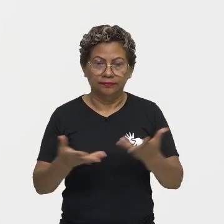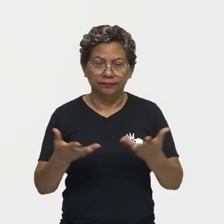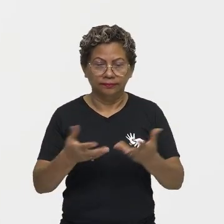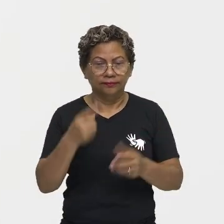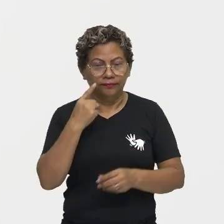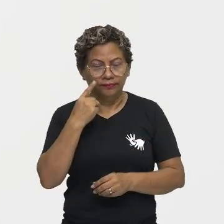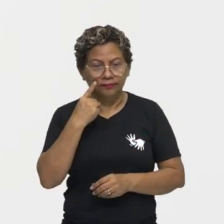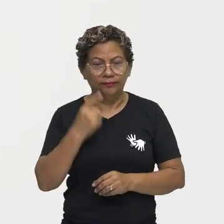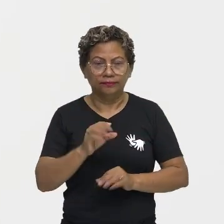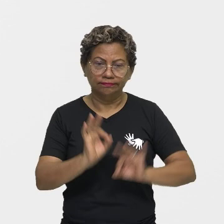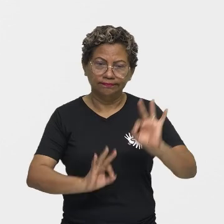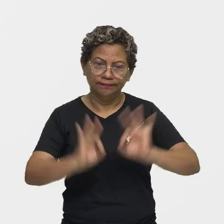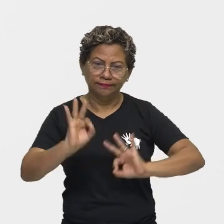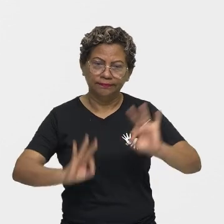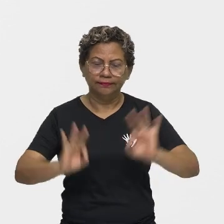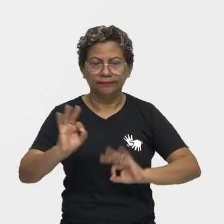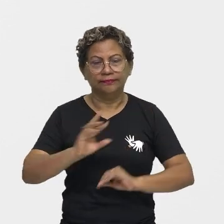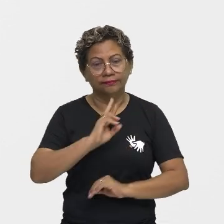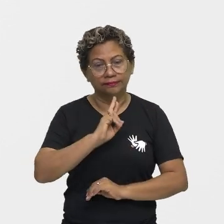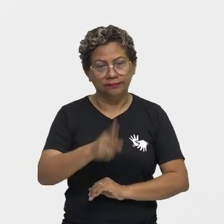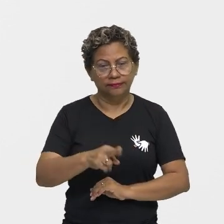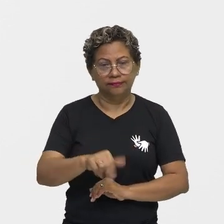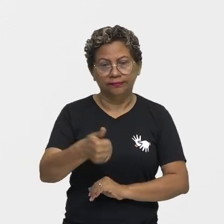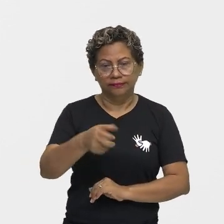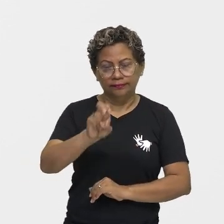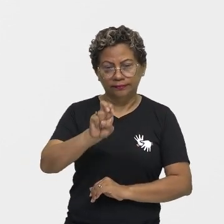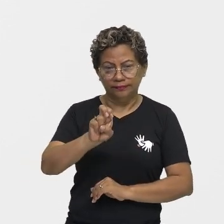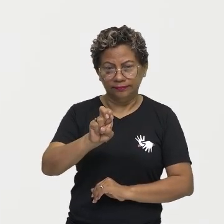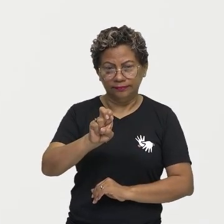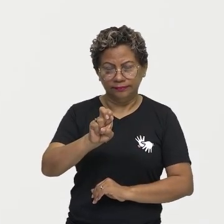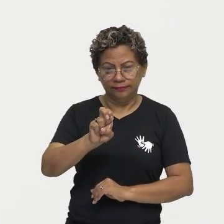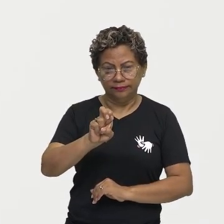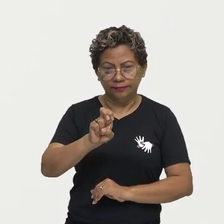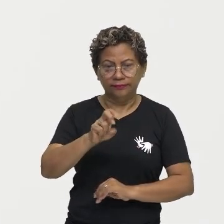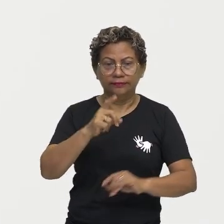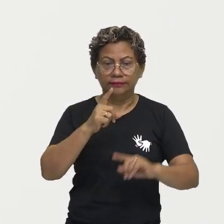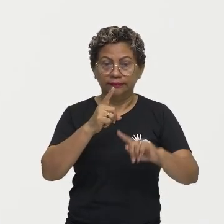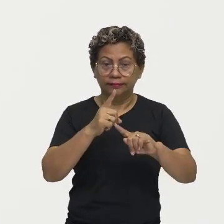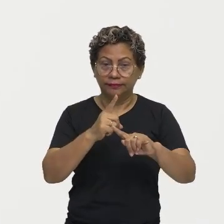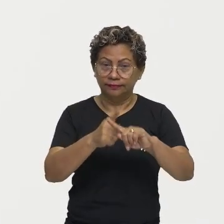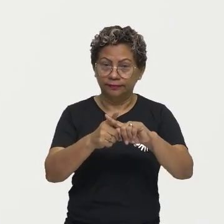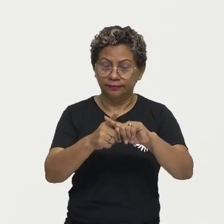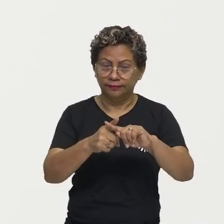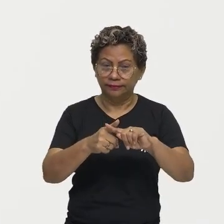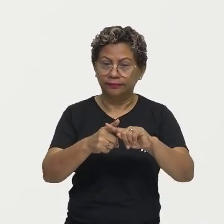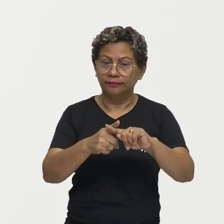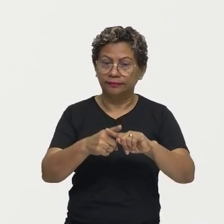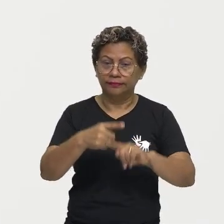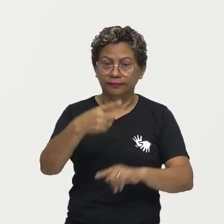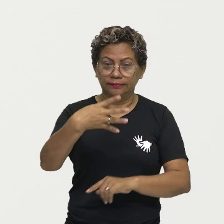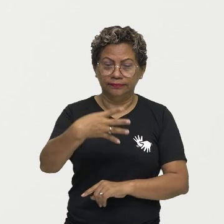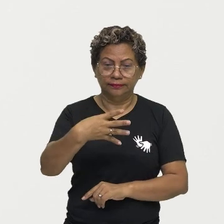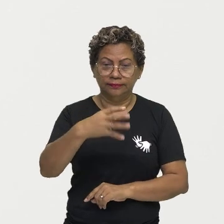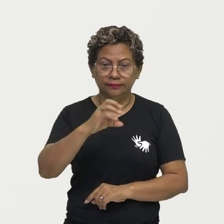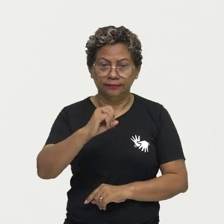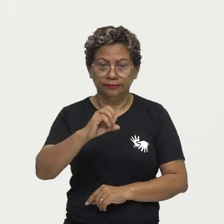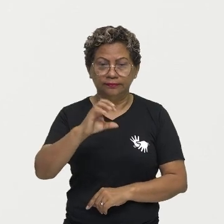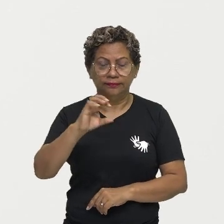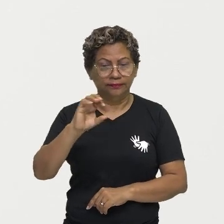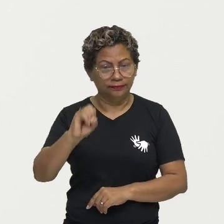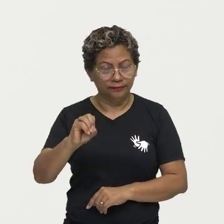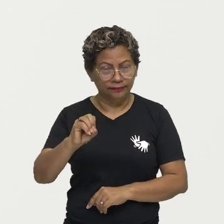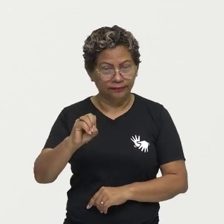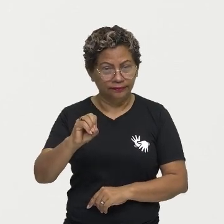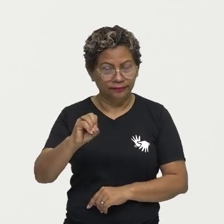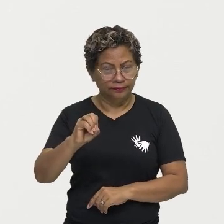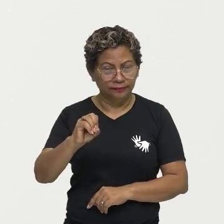aqui. Aí está, ó, 15 é o valor da massa, e a gente tem que 20